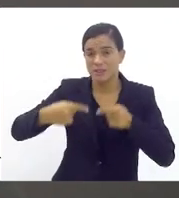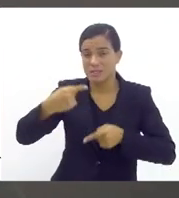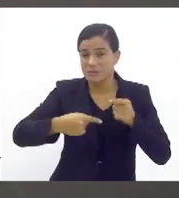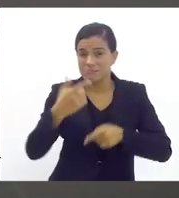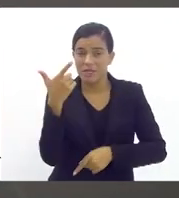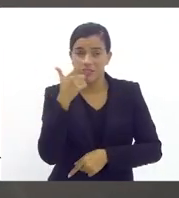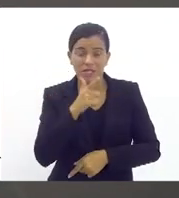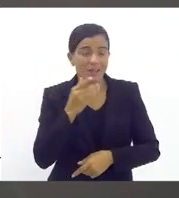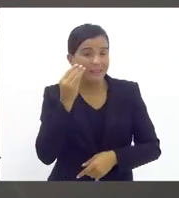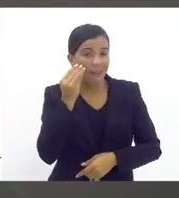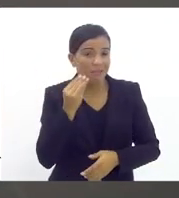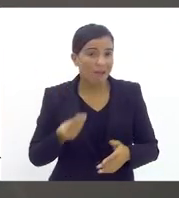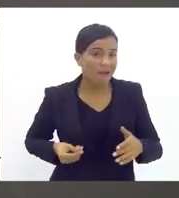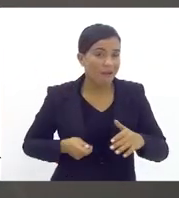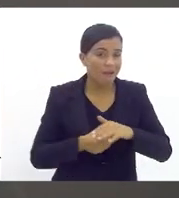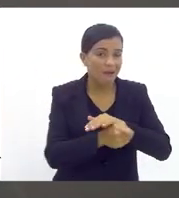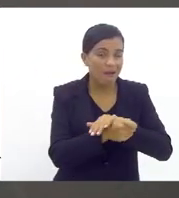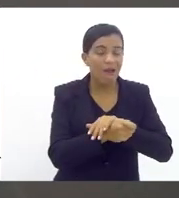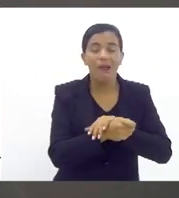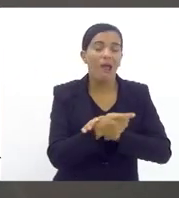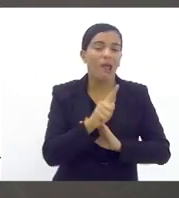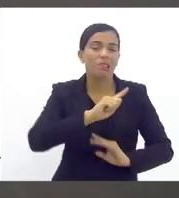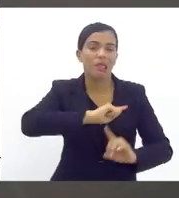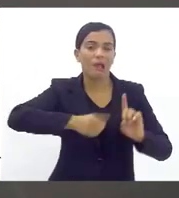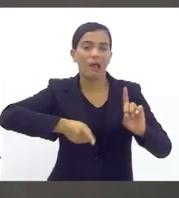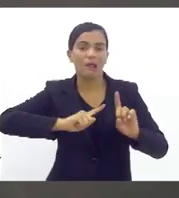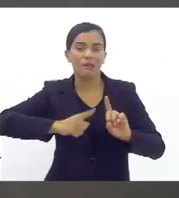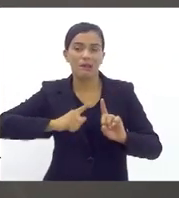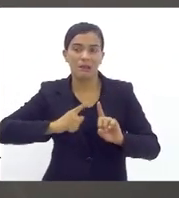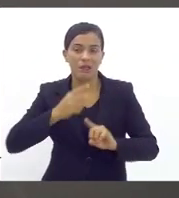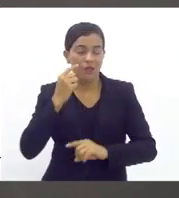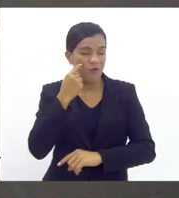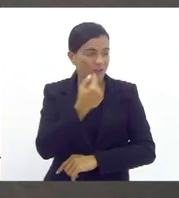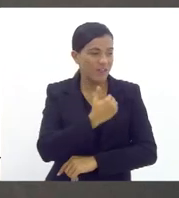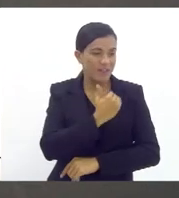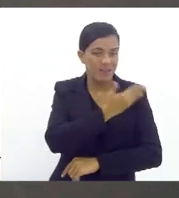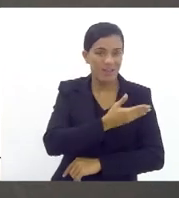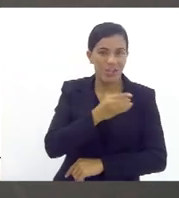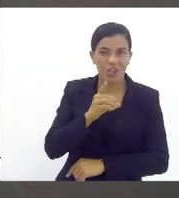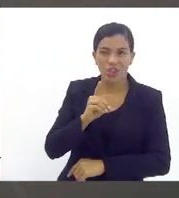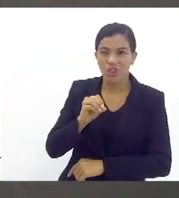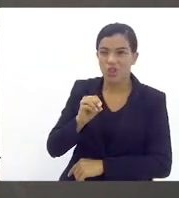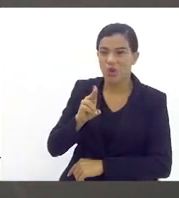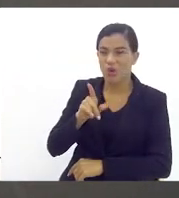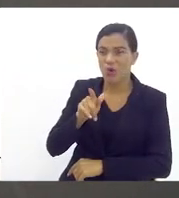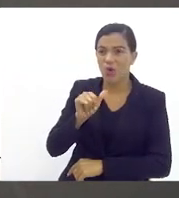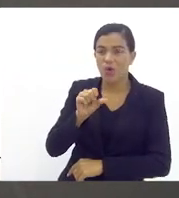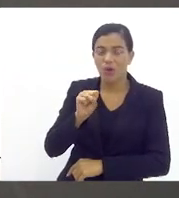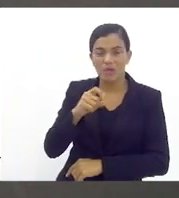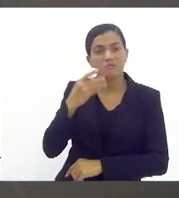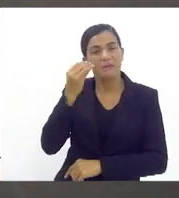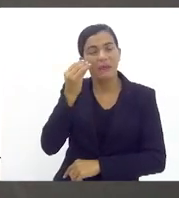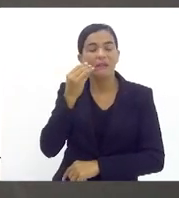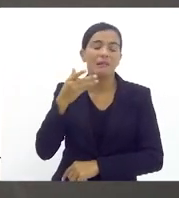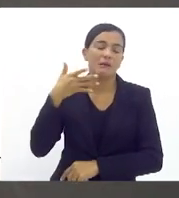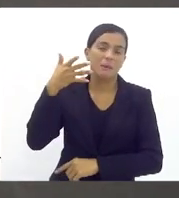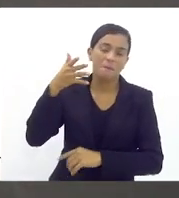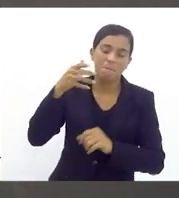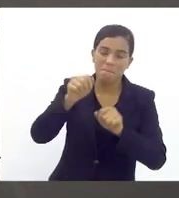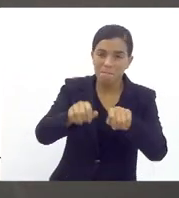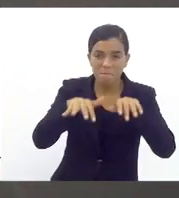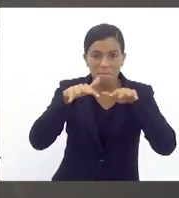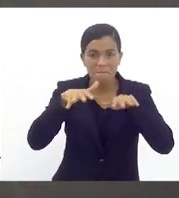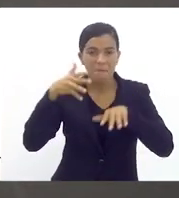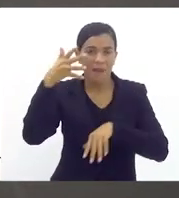sempre negadas. Eu vi o meu companheiro Douglas aqui falando das empresas que ainda tentam fazer palestras e emplacar